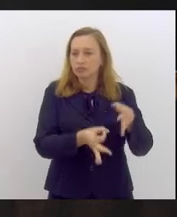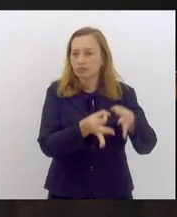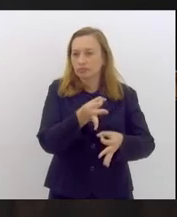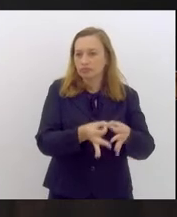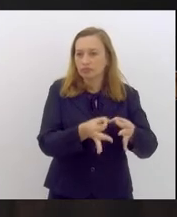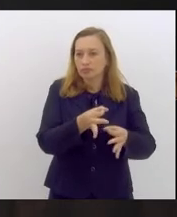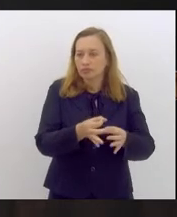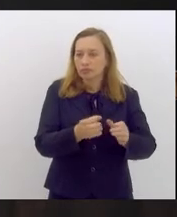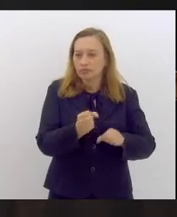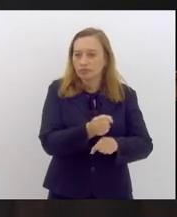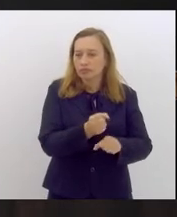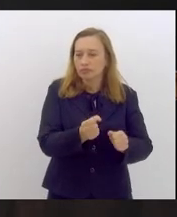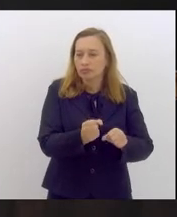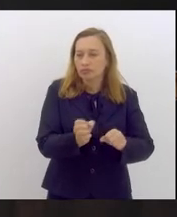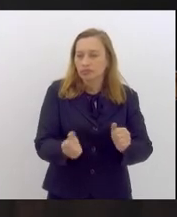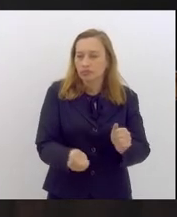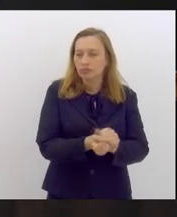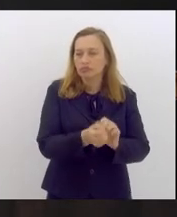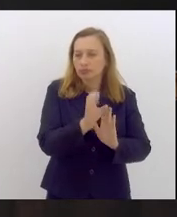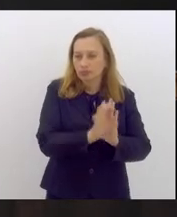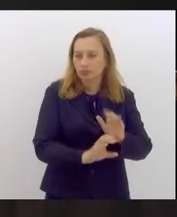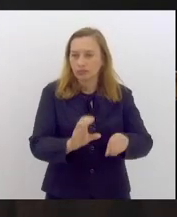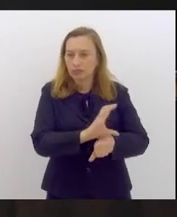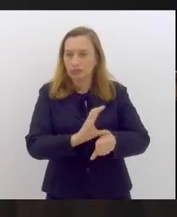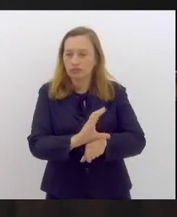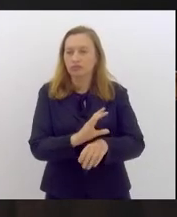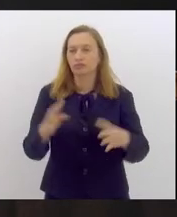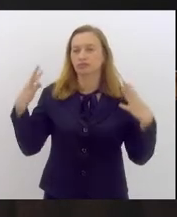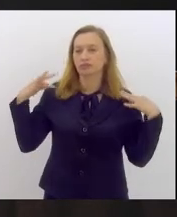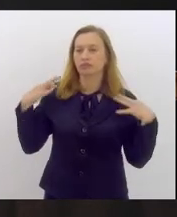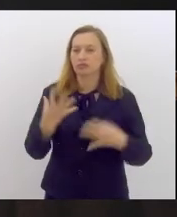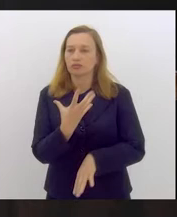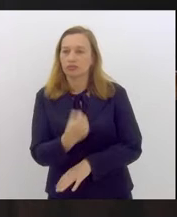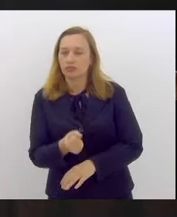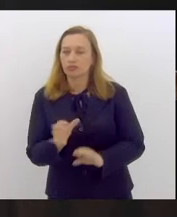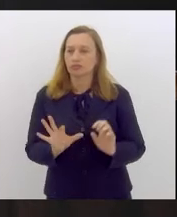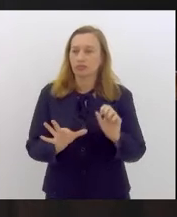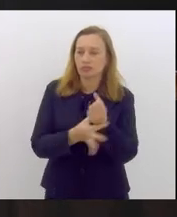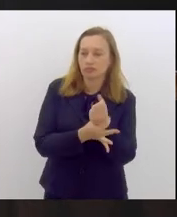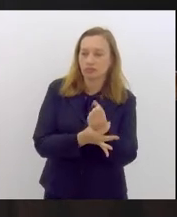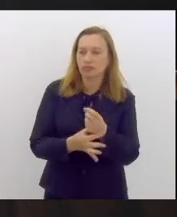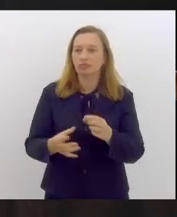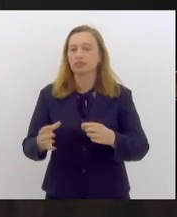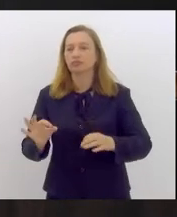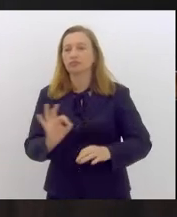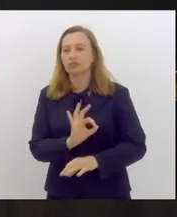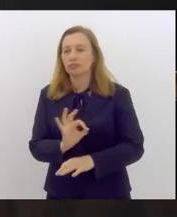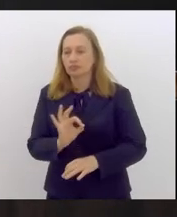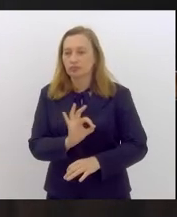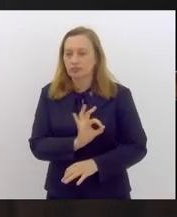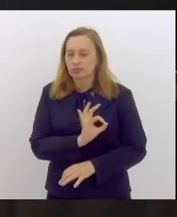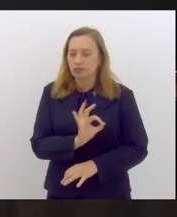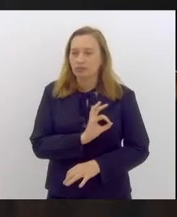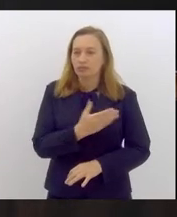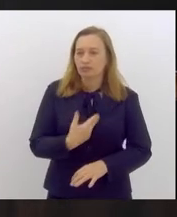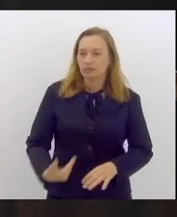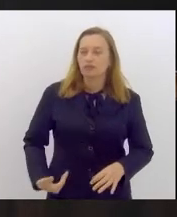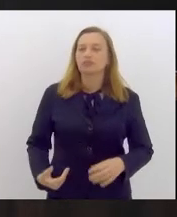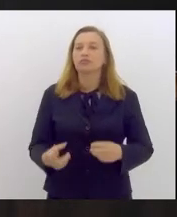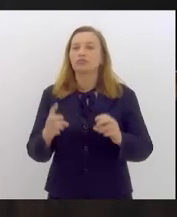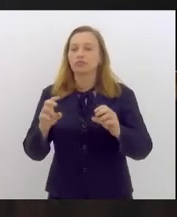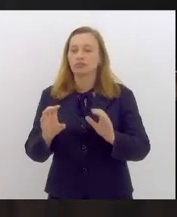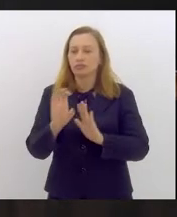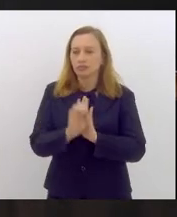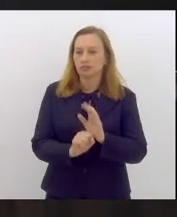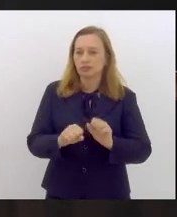pela Constitucionalidade com emendas. De Turismo, favorável. De Segurança Pública e Assuntos de Polícia, favorável, com as emendas da Comissão de